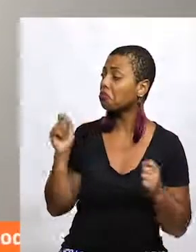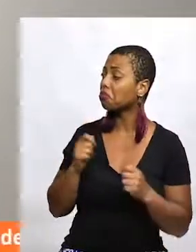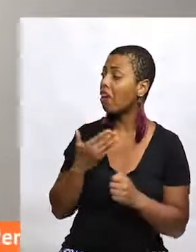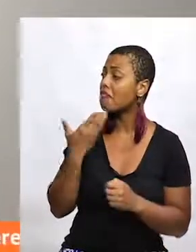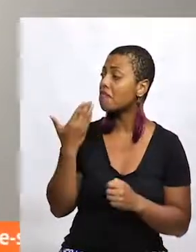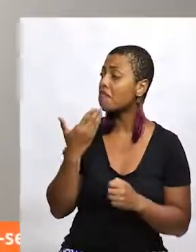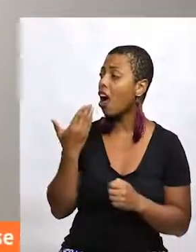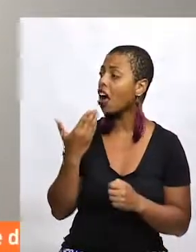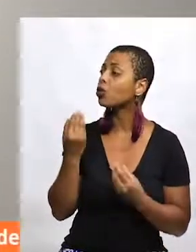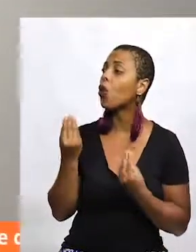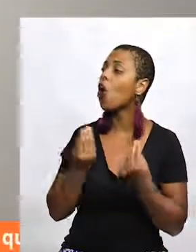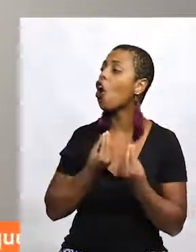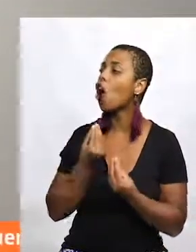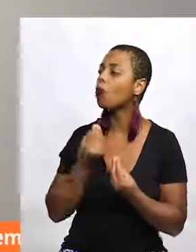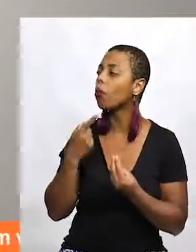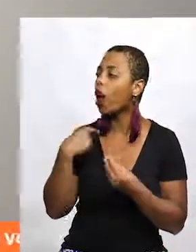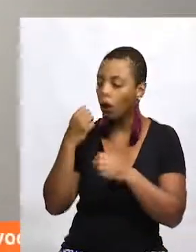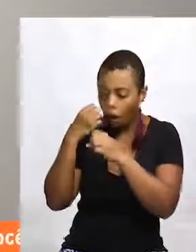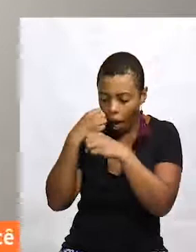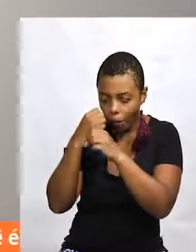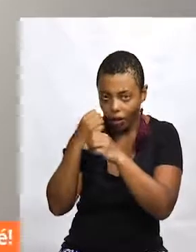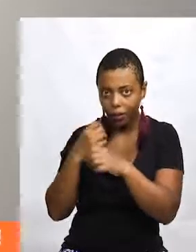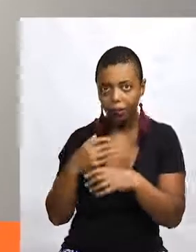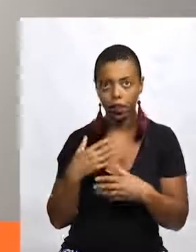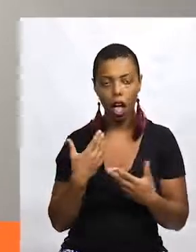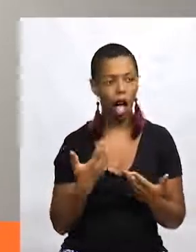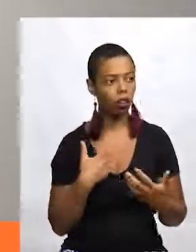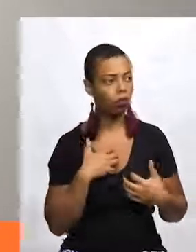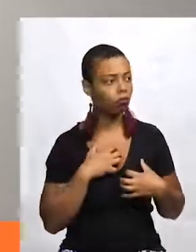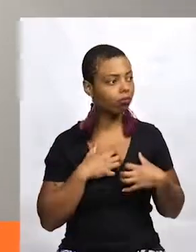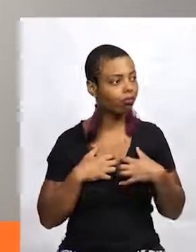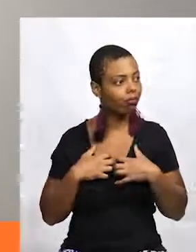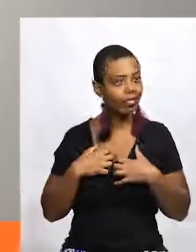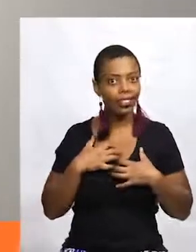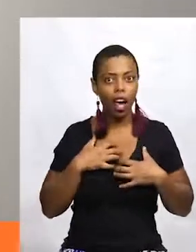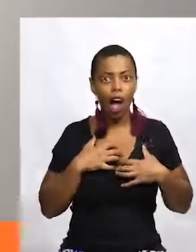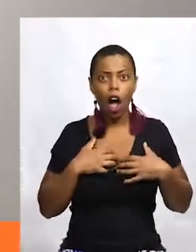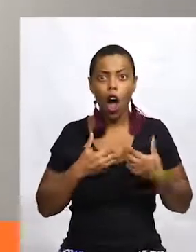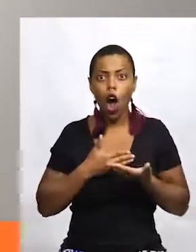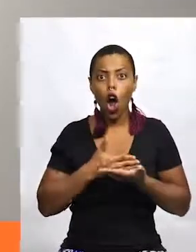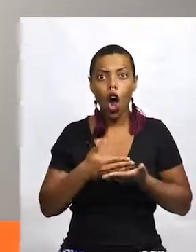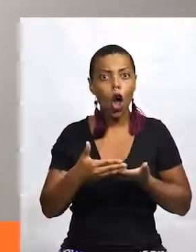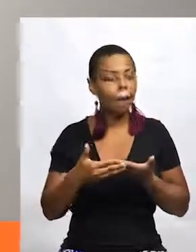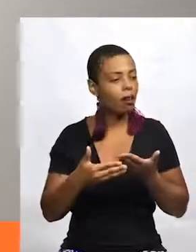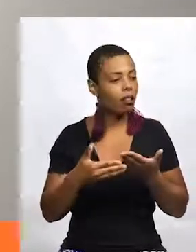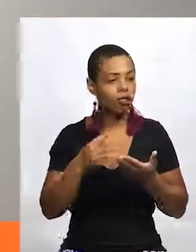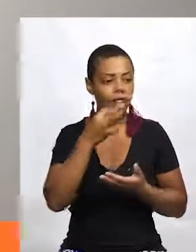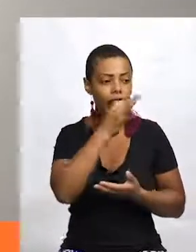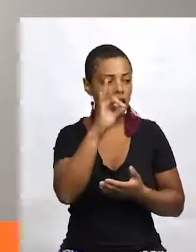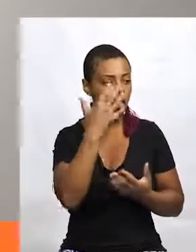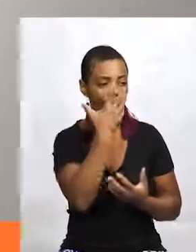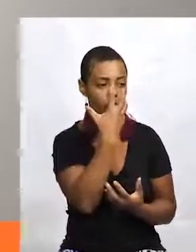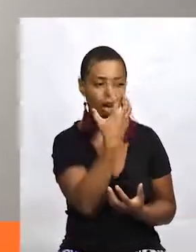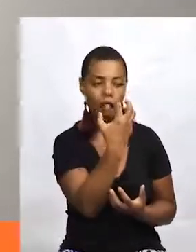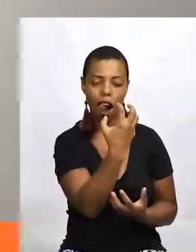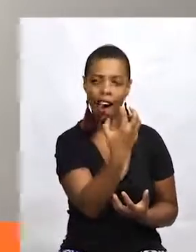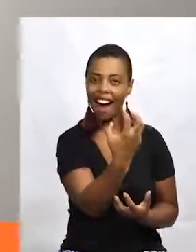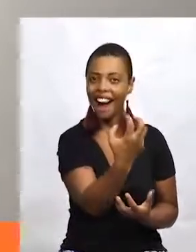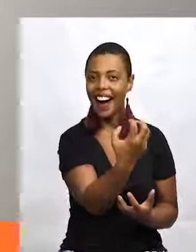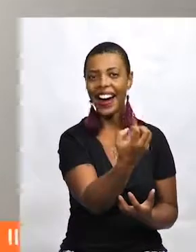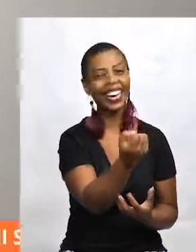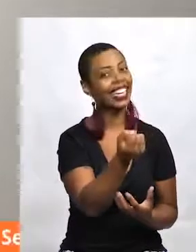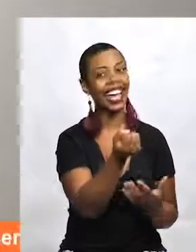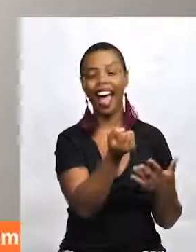no laboratório, né? E aí eu fiquei aquilo no meu coração, e aí eu comecei a me apaixonar por física, né? Chegou a um ponto que no cursinho eu só quis